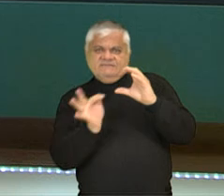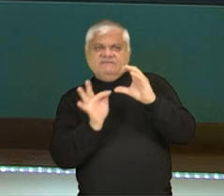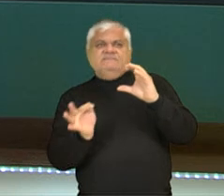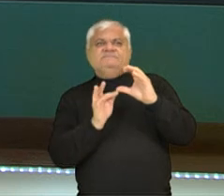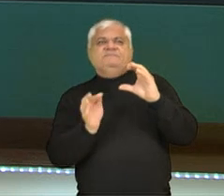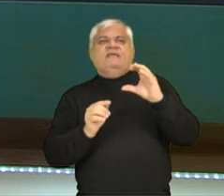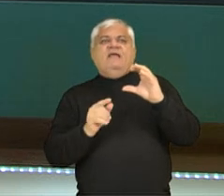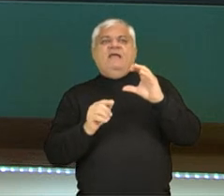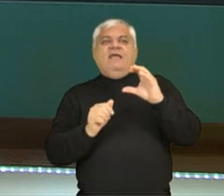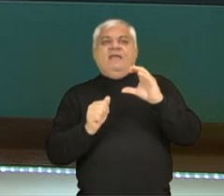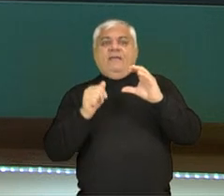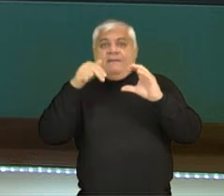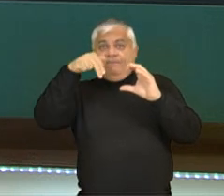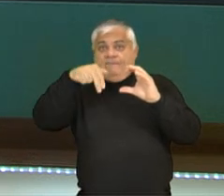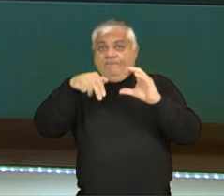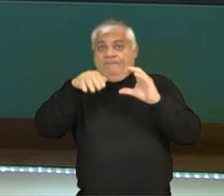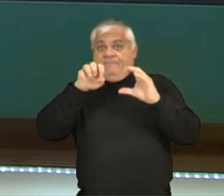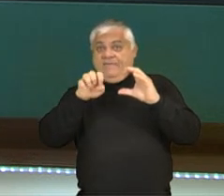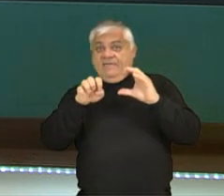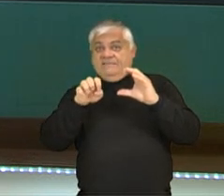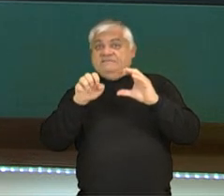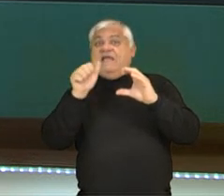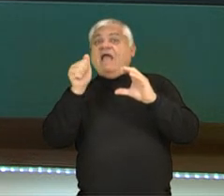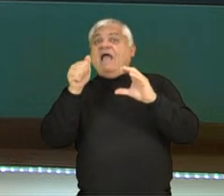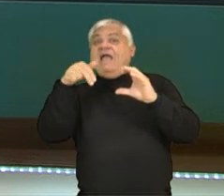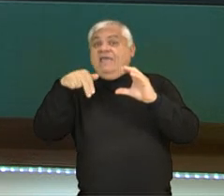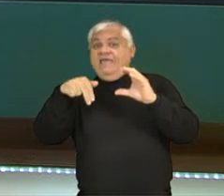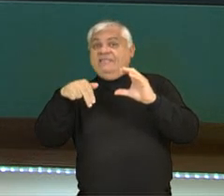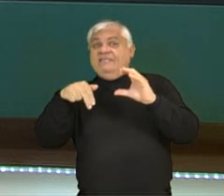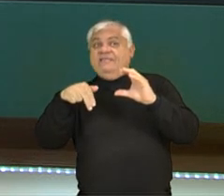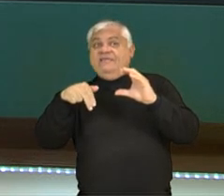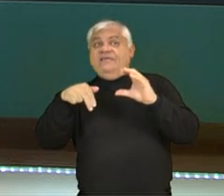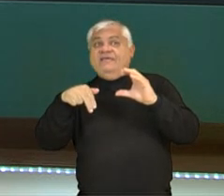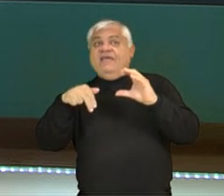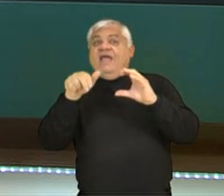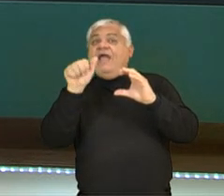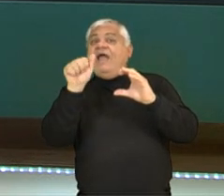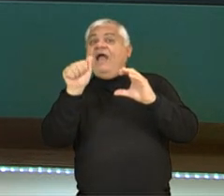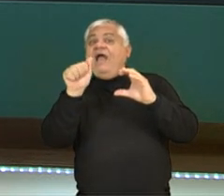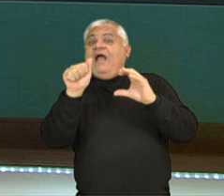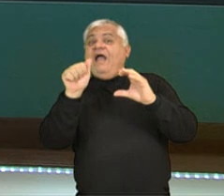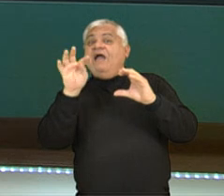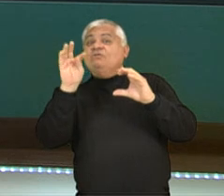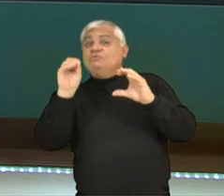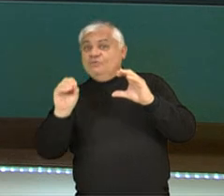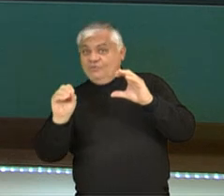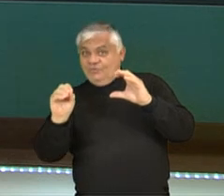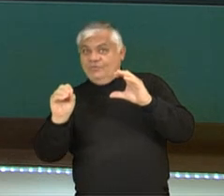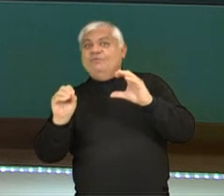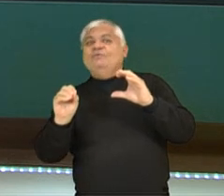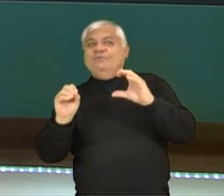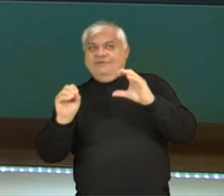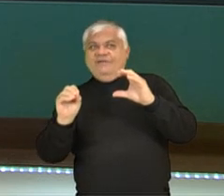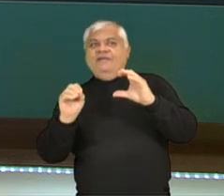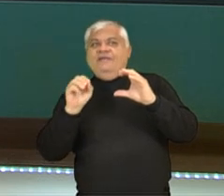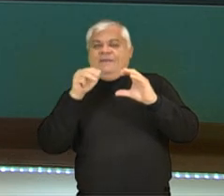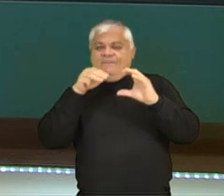AN. Então, met AN, aí temos que inserir este termo